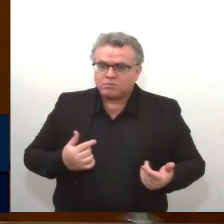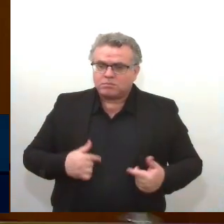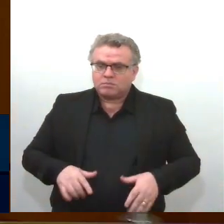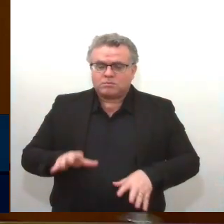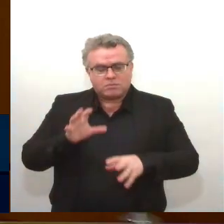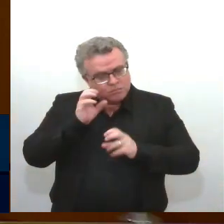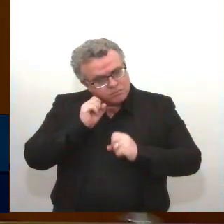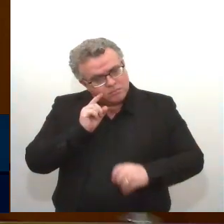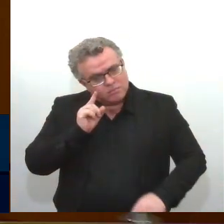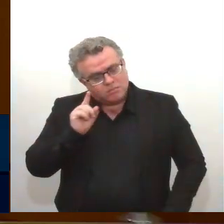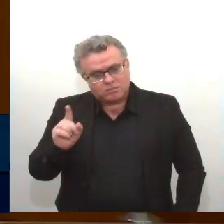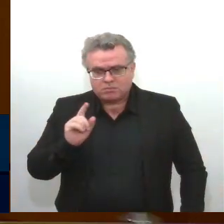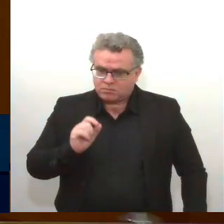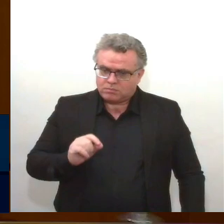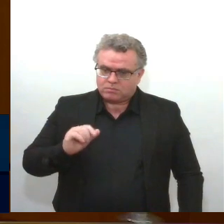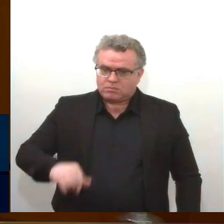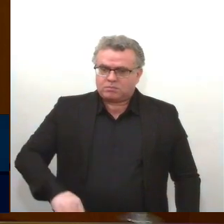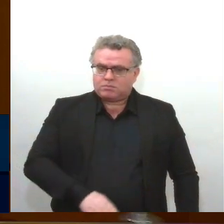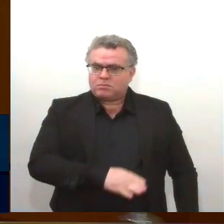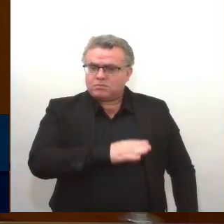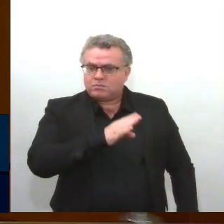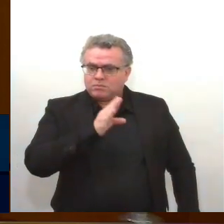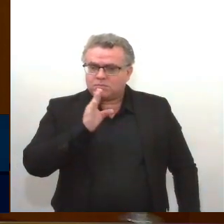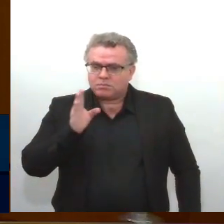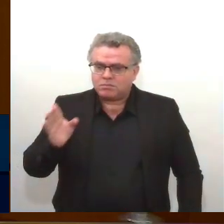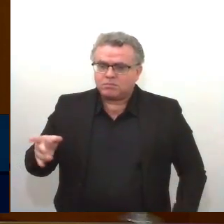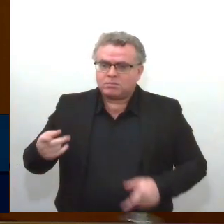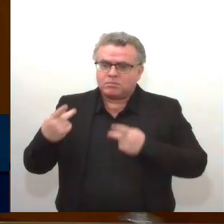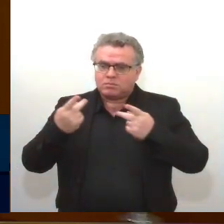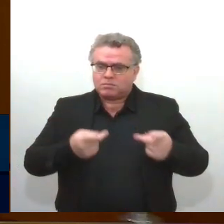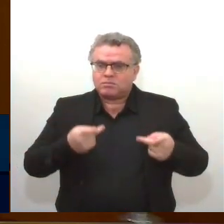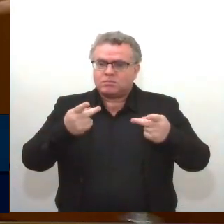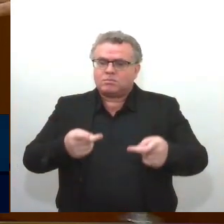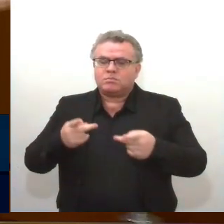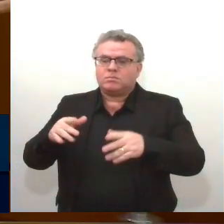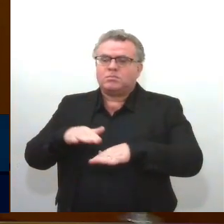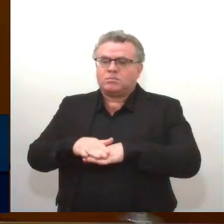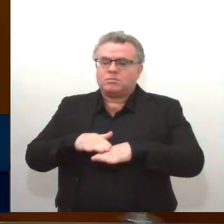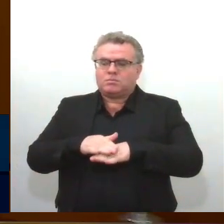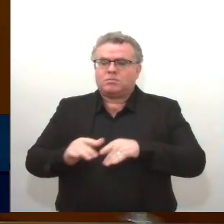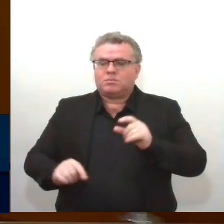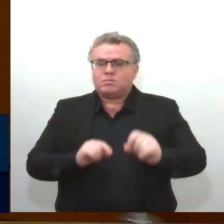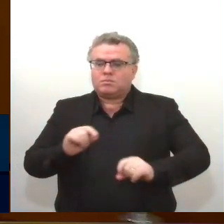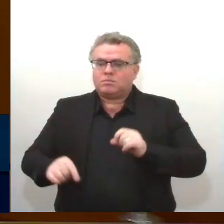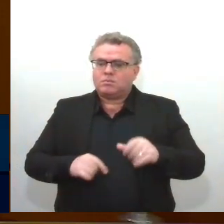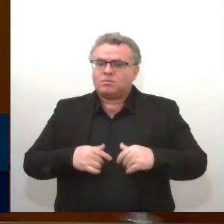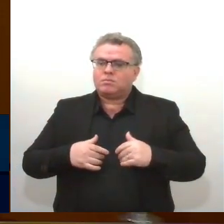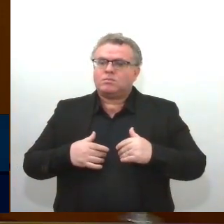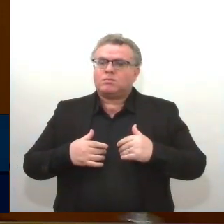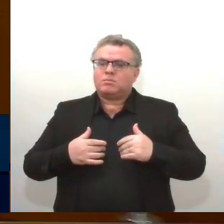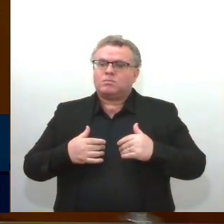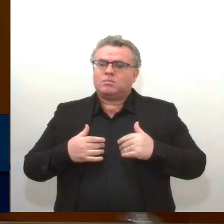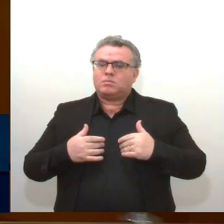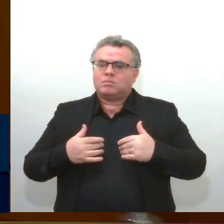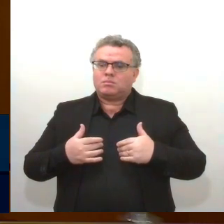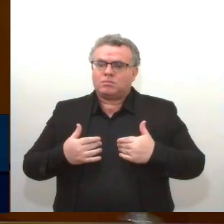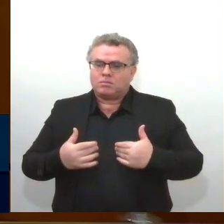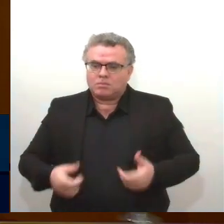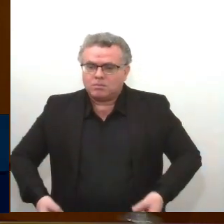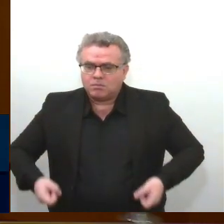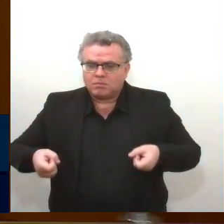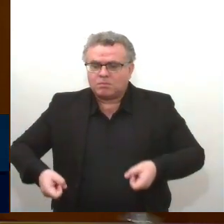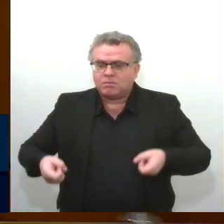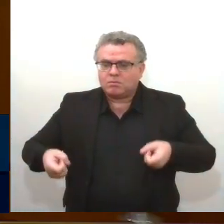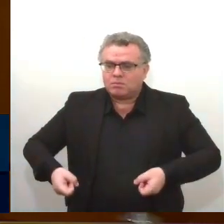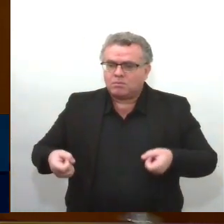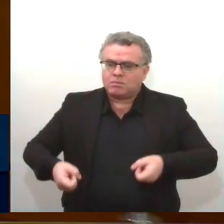todo visitando algumas pessoas porque disseram que eu ia pegar uma mala depois da eleição E ia fugir para